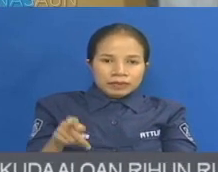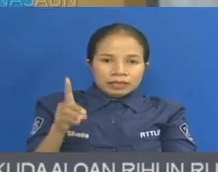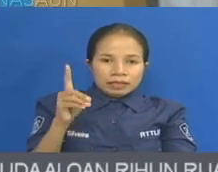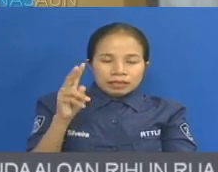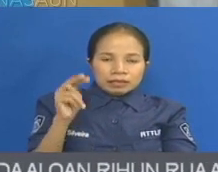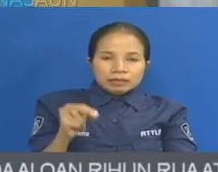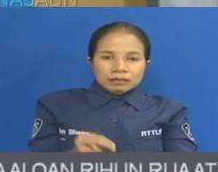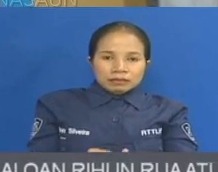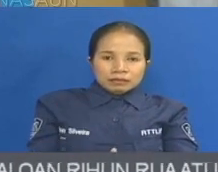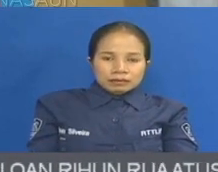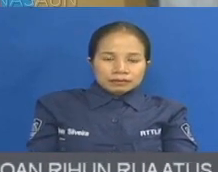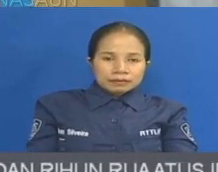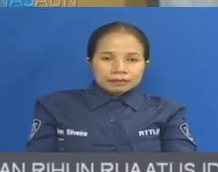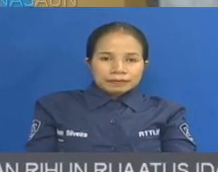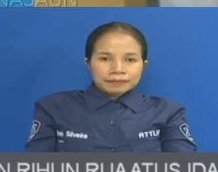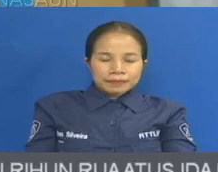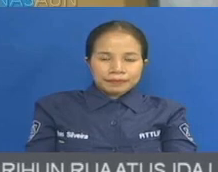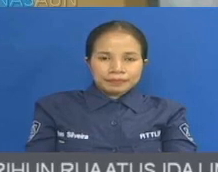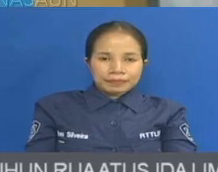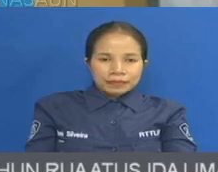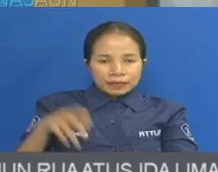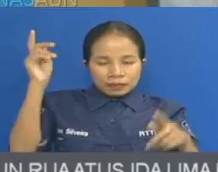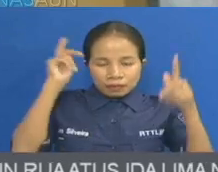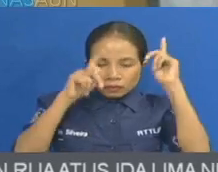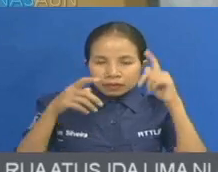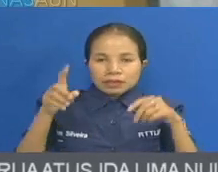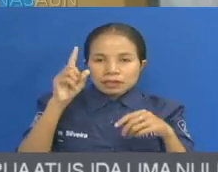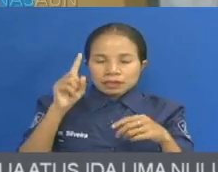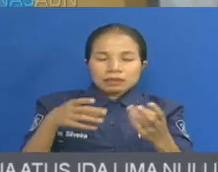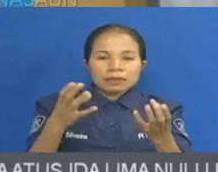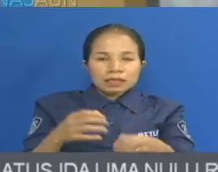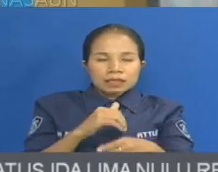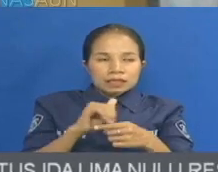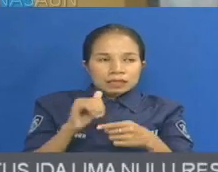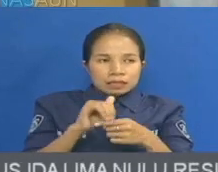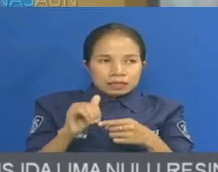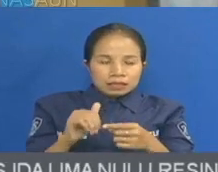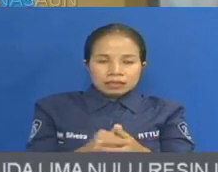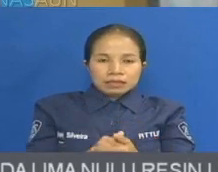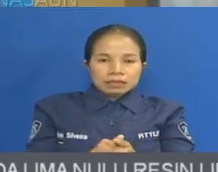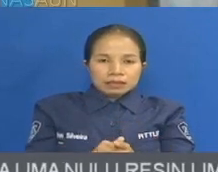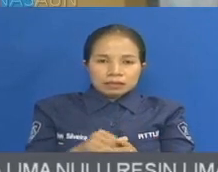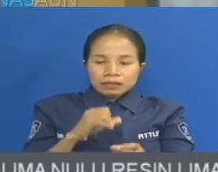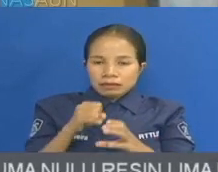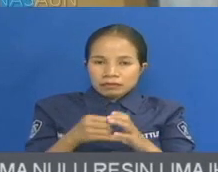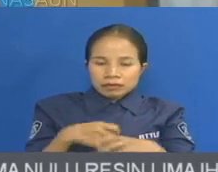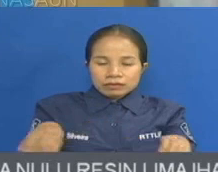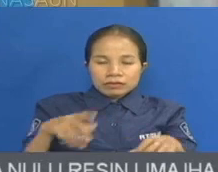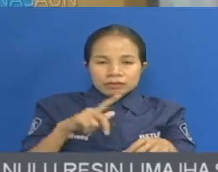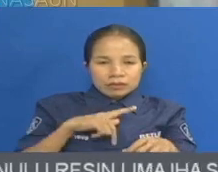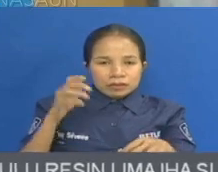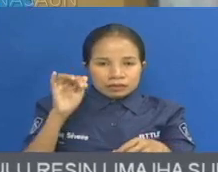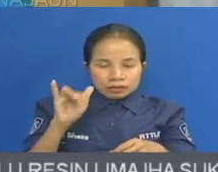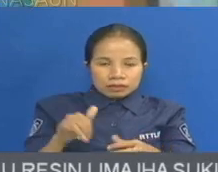governo, minha política é uma cara que capacita o setor privado, portanto, envolve o setor privado ser a execução